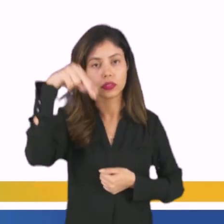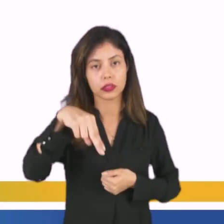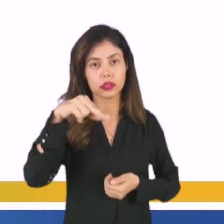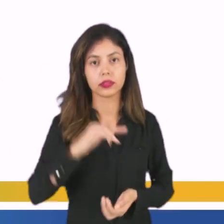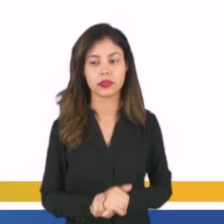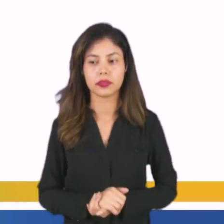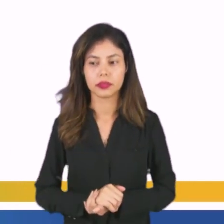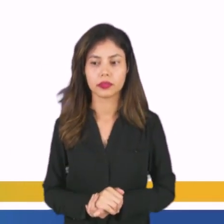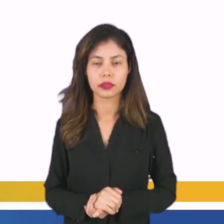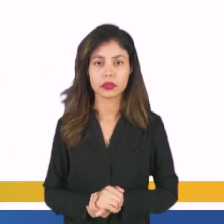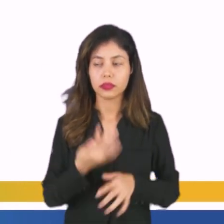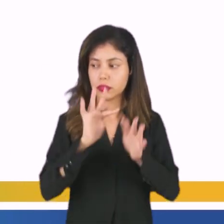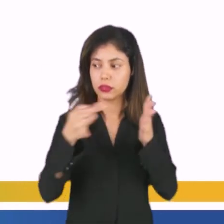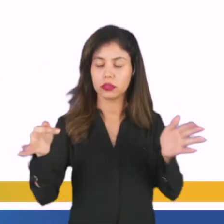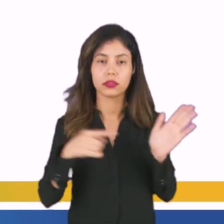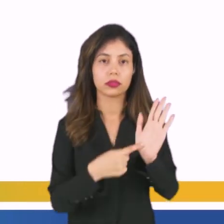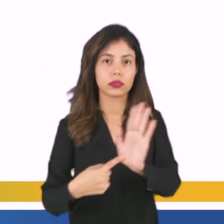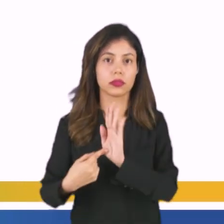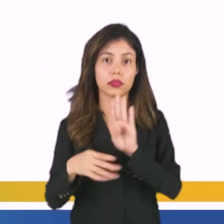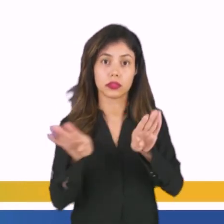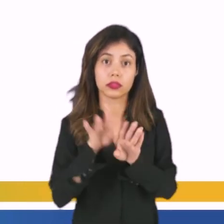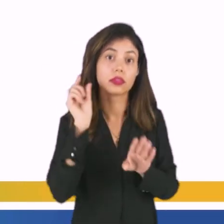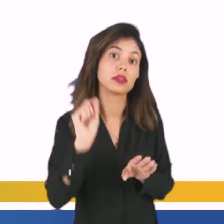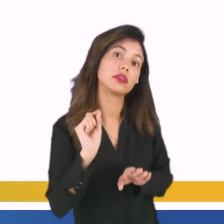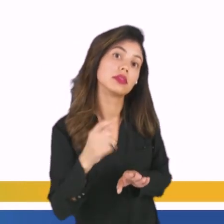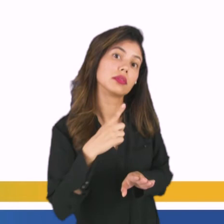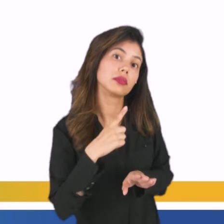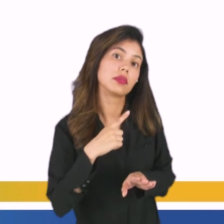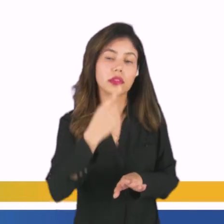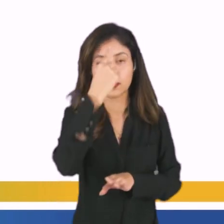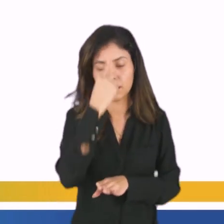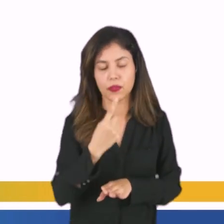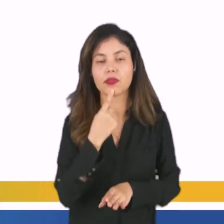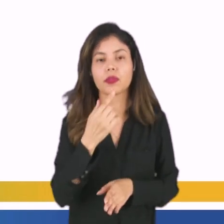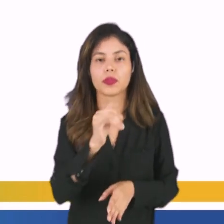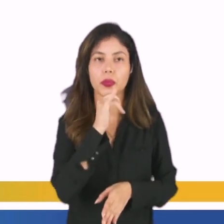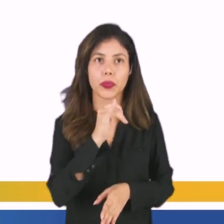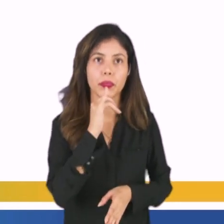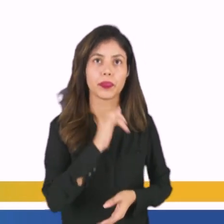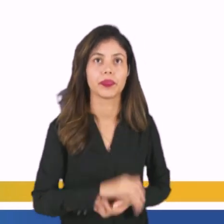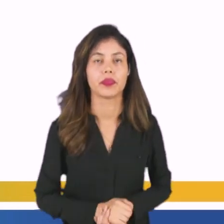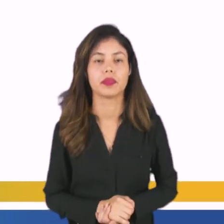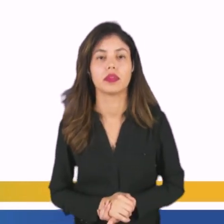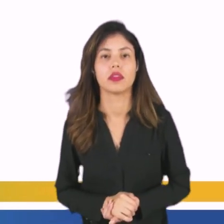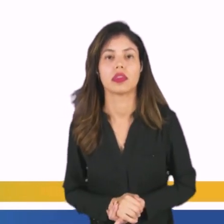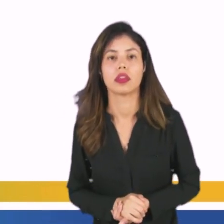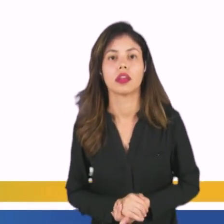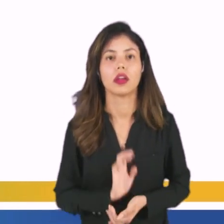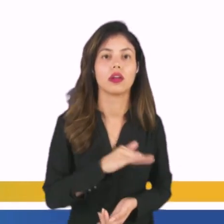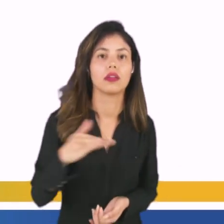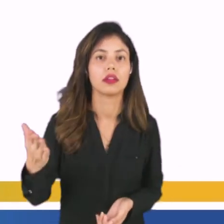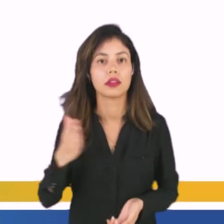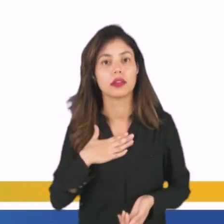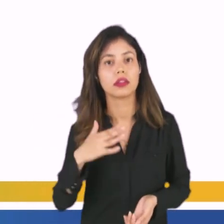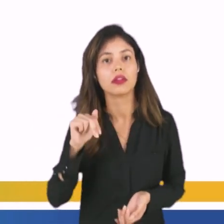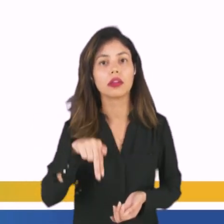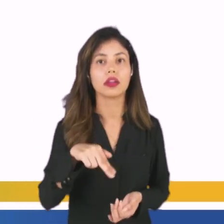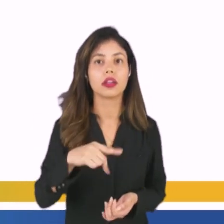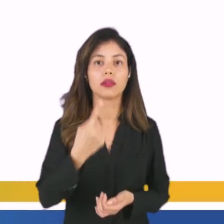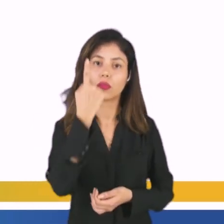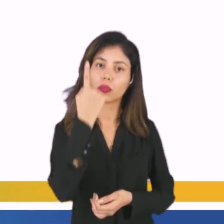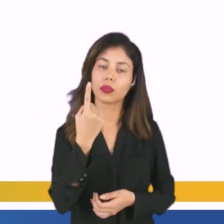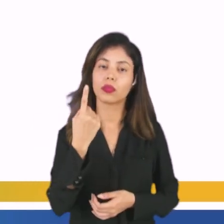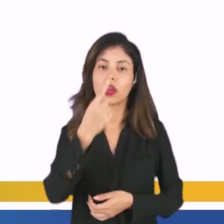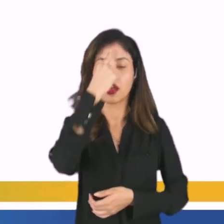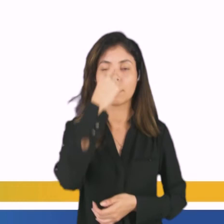n na função, você terá o valor da imagem. Por exemplo, quando meu n for 1, a minha